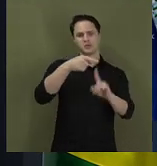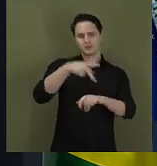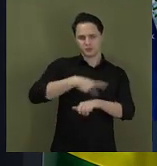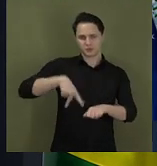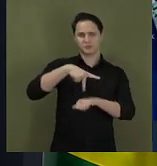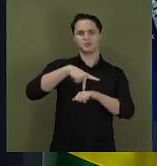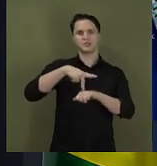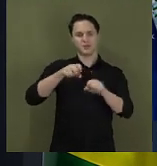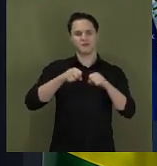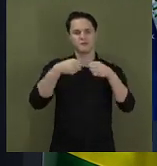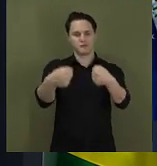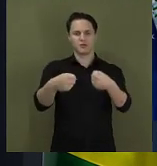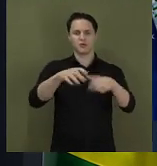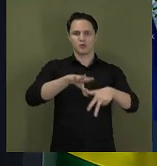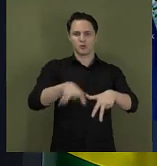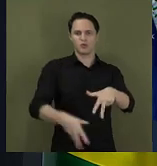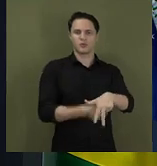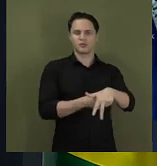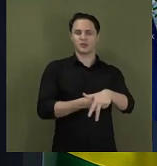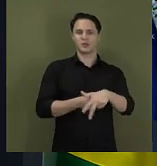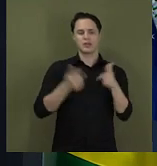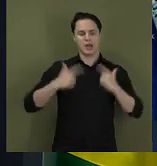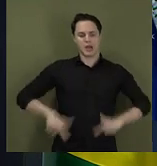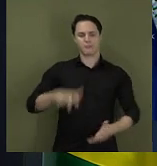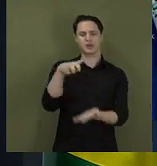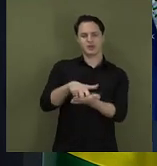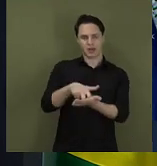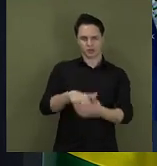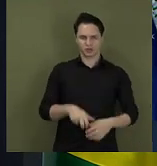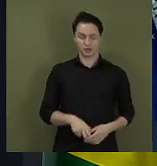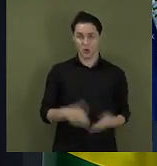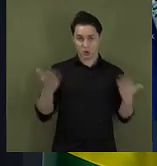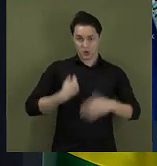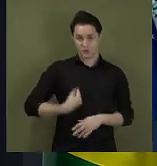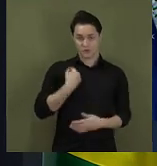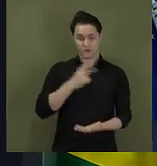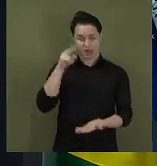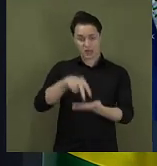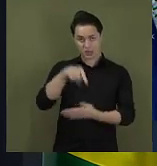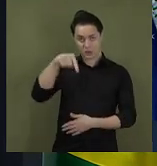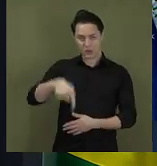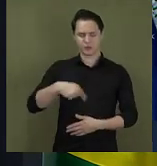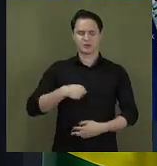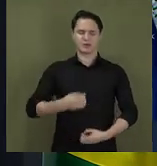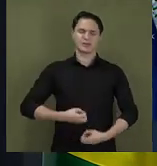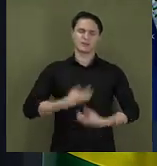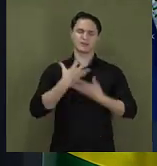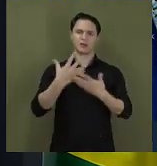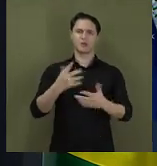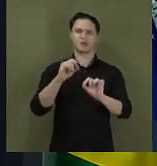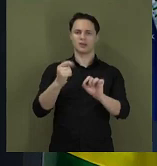do enfrentamento à corrupção e à impunidade. Eu estou aqui hoje, nessa tribuna, inspirado por